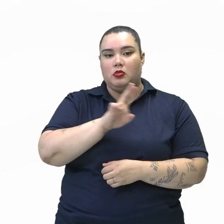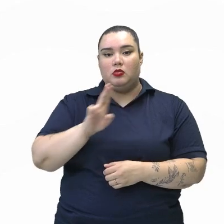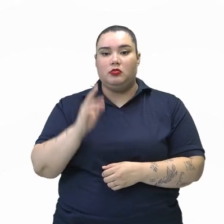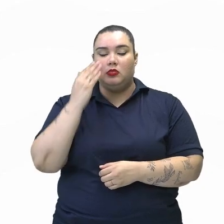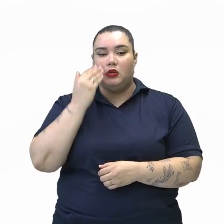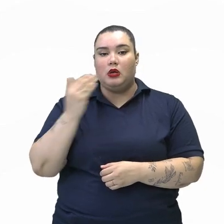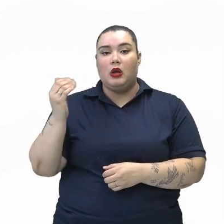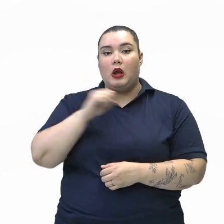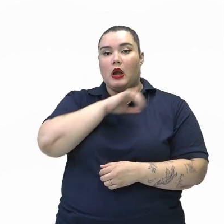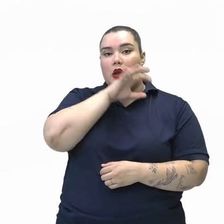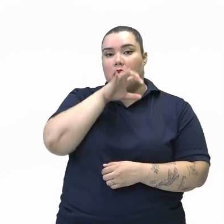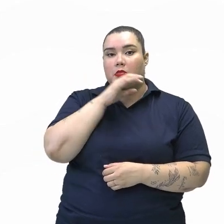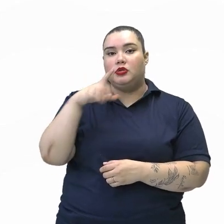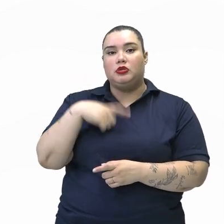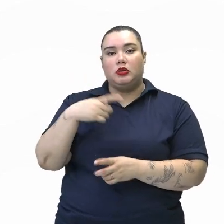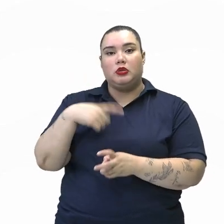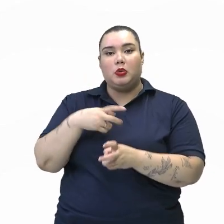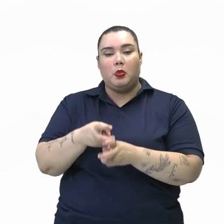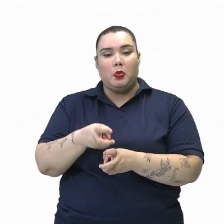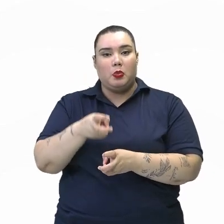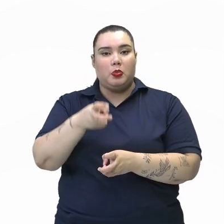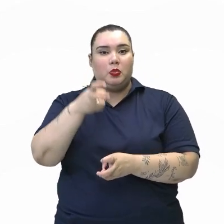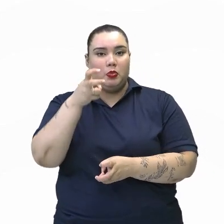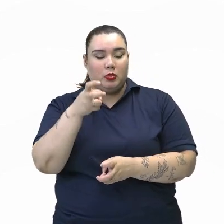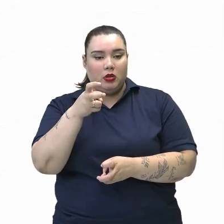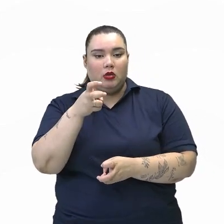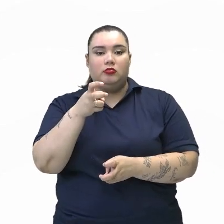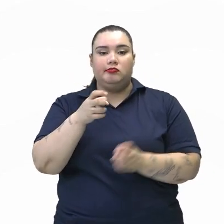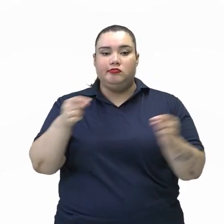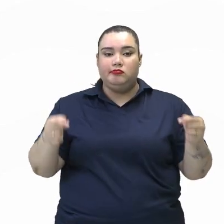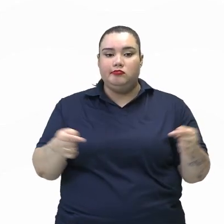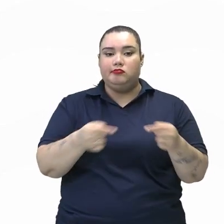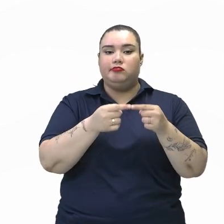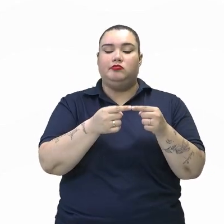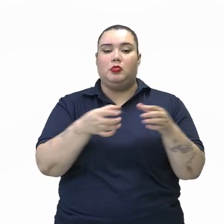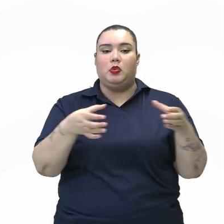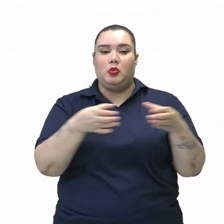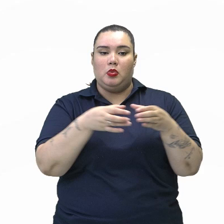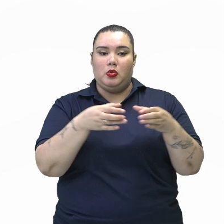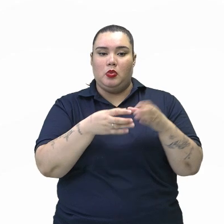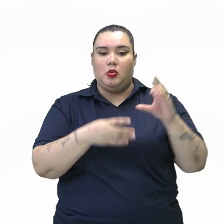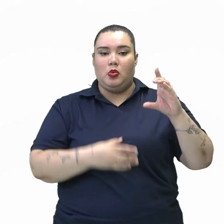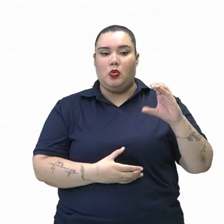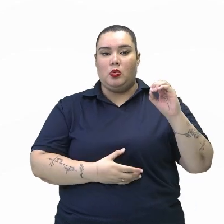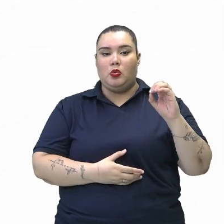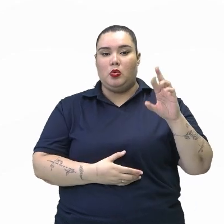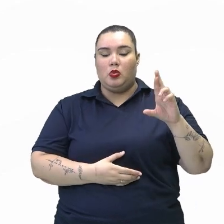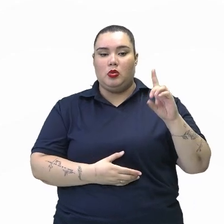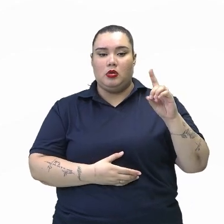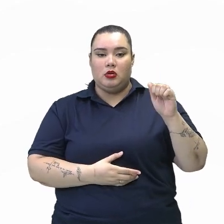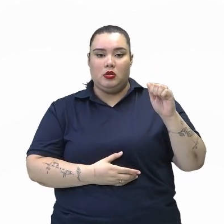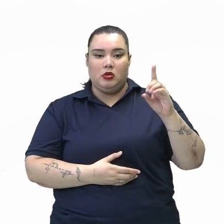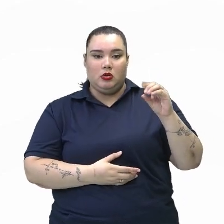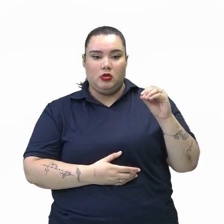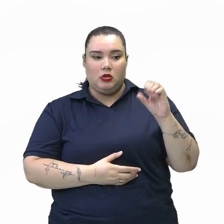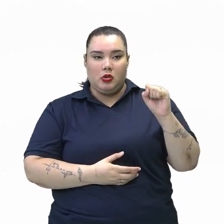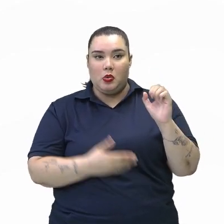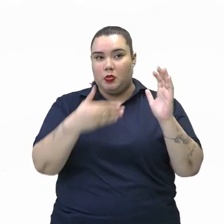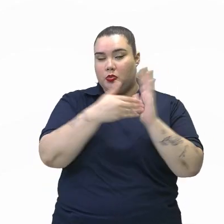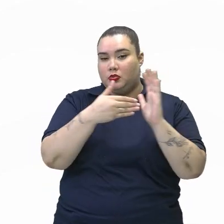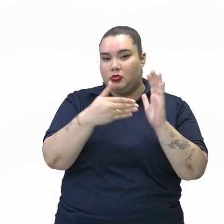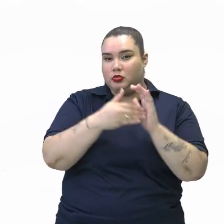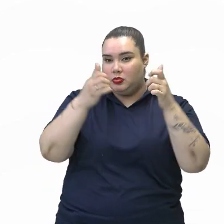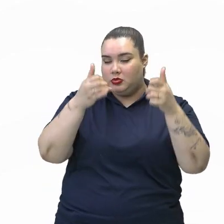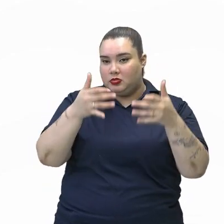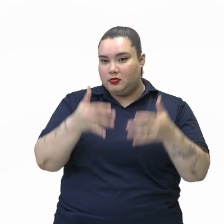animais vertebrados, né? Os animais vertebrados pertencem ao filo dos cordados, aquele último filo que eu falei para vocês, que é o